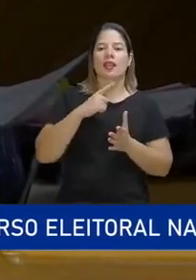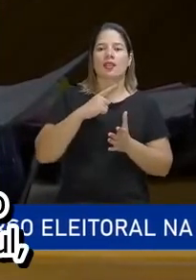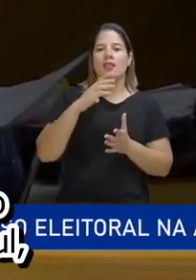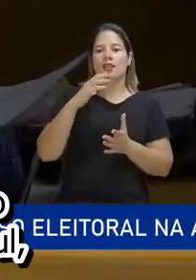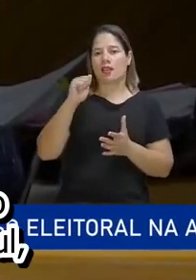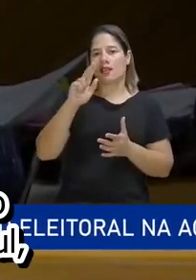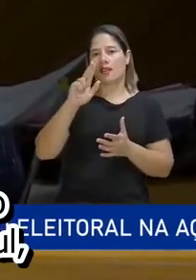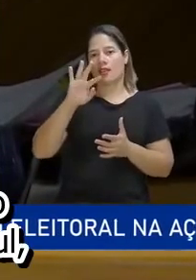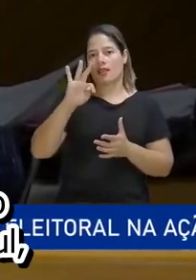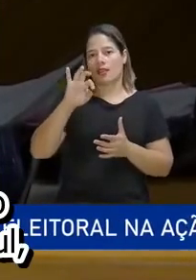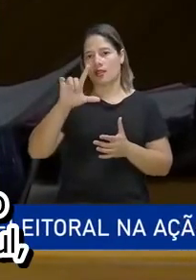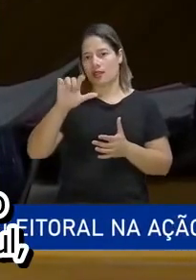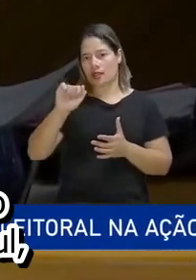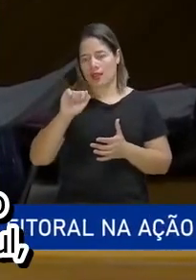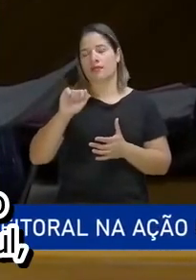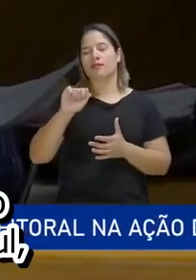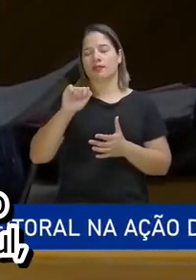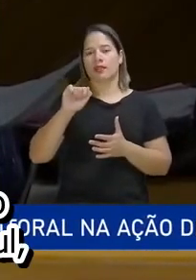extraordinária, fecha aspas.